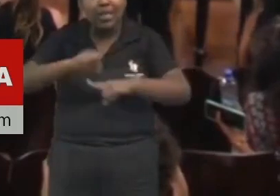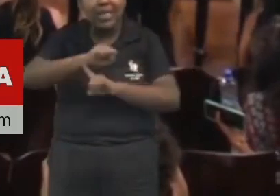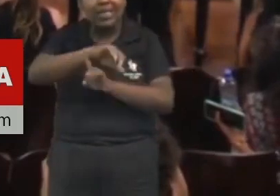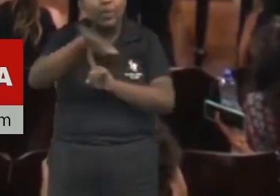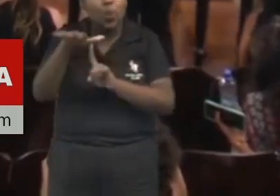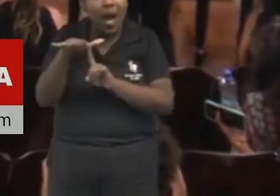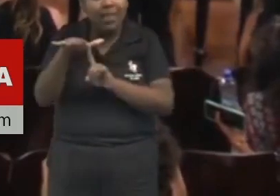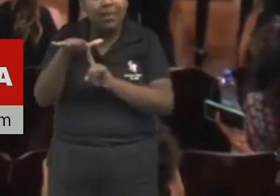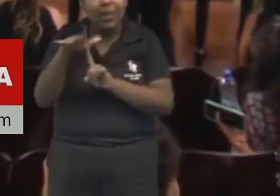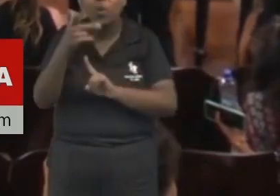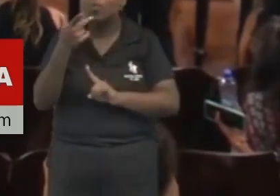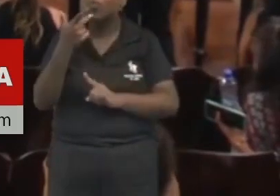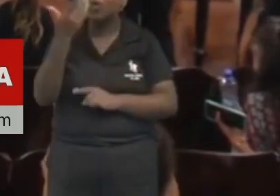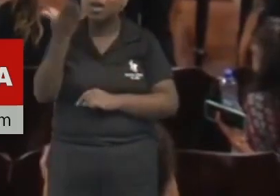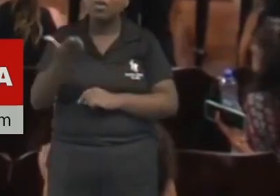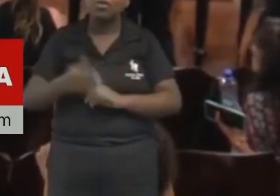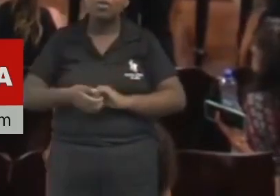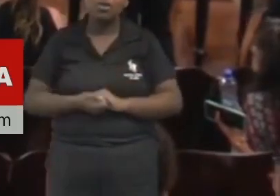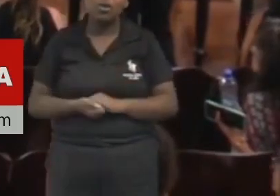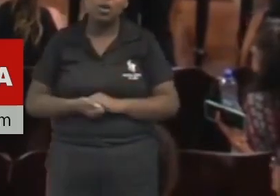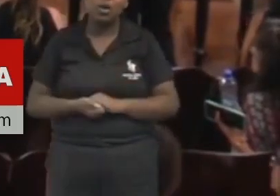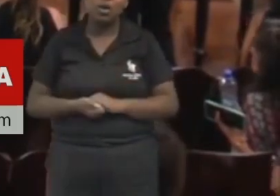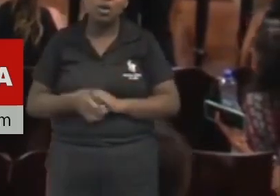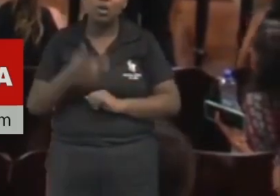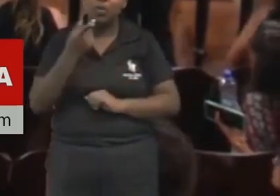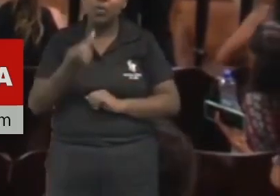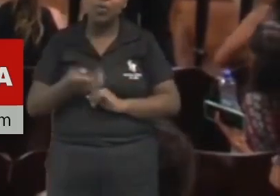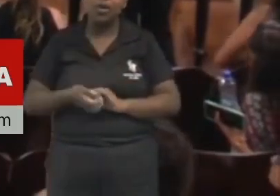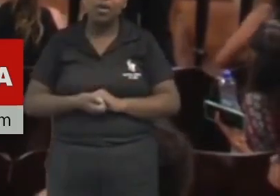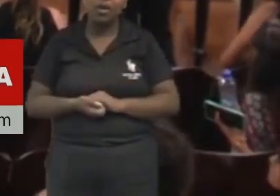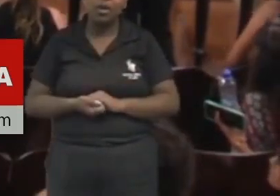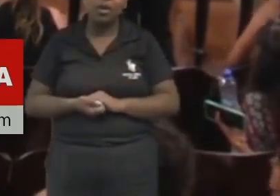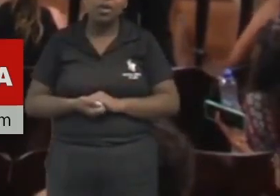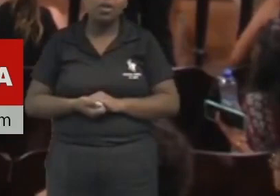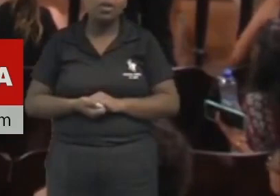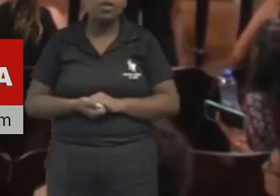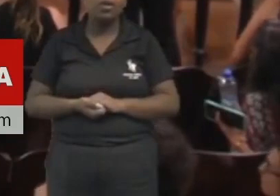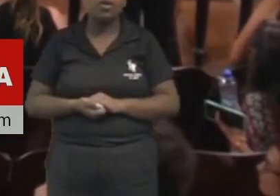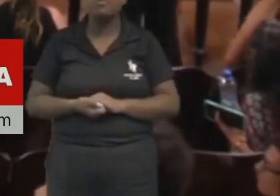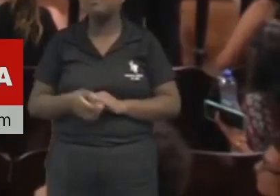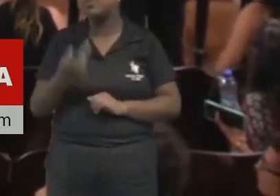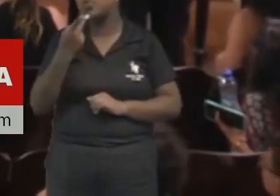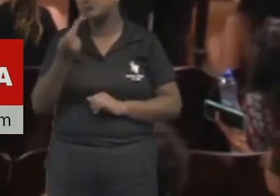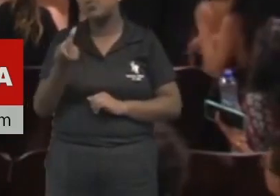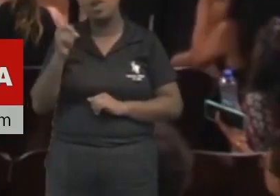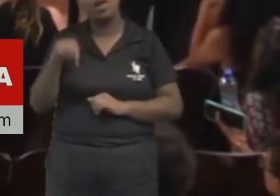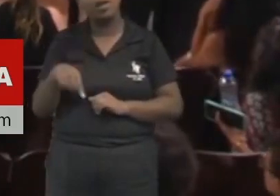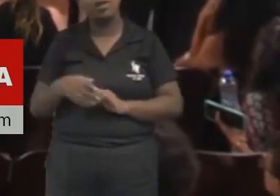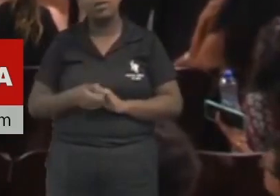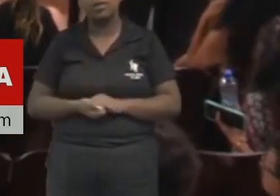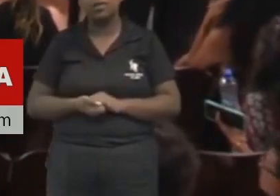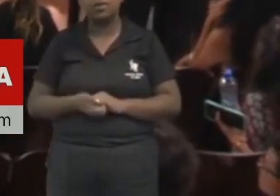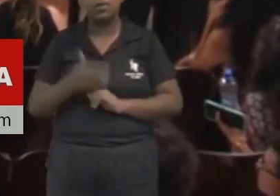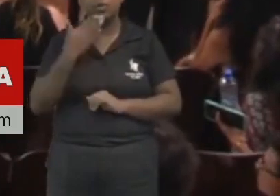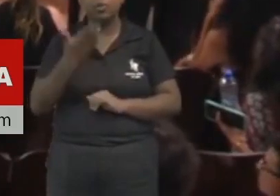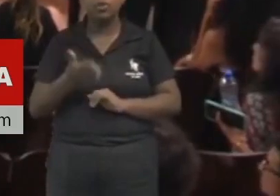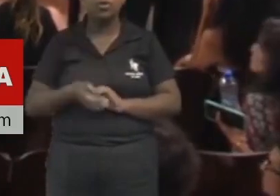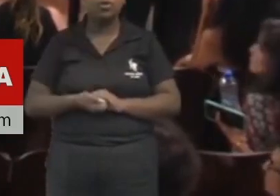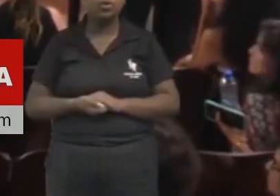ridículo. Foi isso que eu disse. Eu não falei do senhor e o senhor sabe disso. Eu faço um apelo... Não falei isso. Eu faço um apelo ao